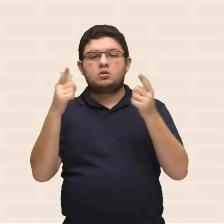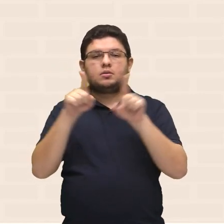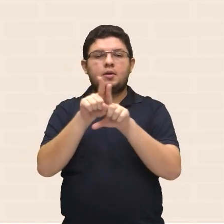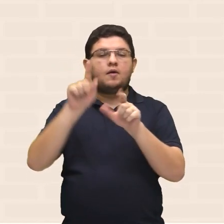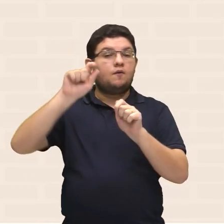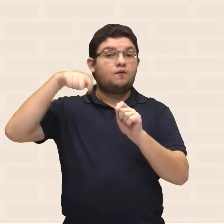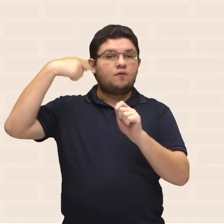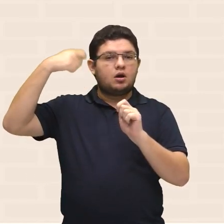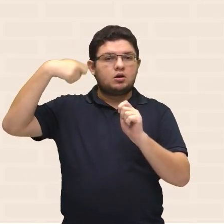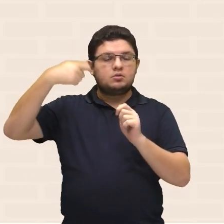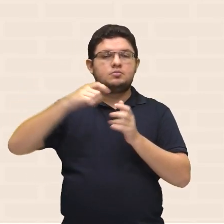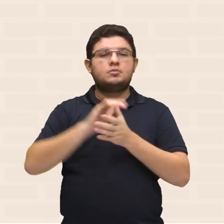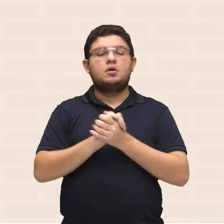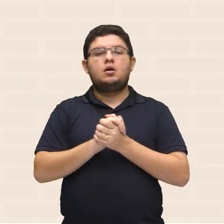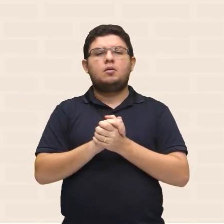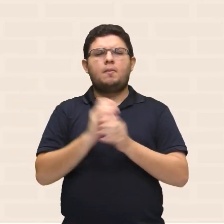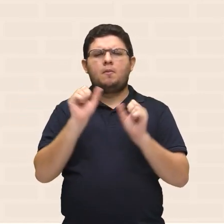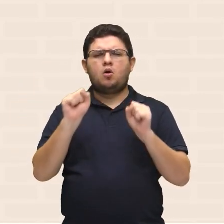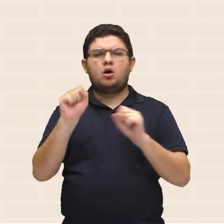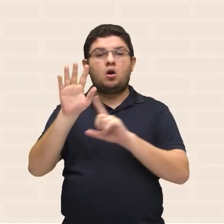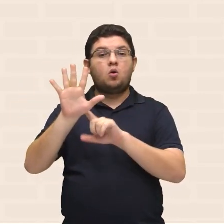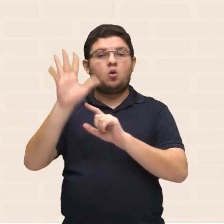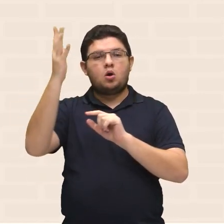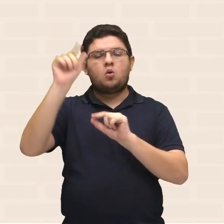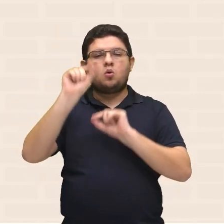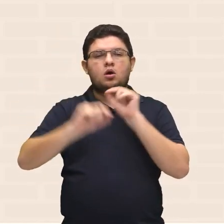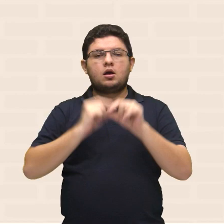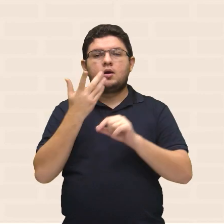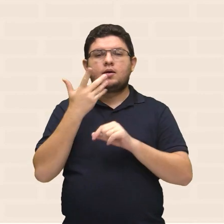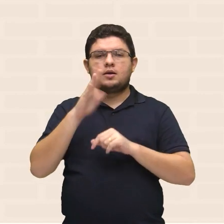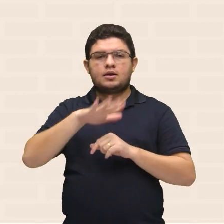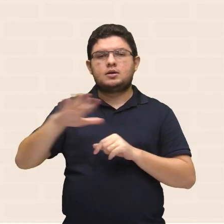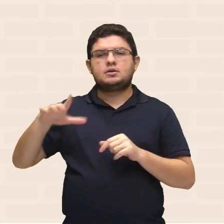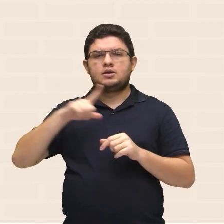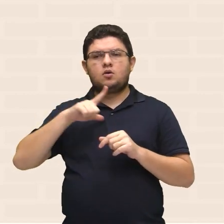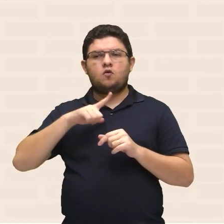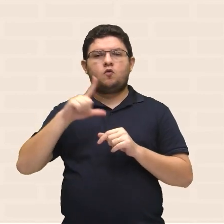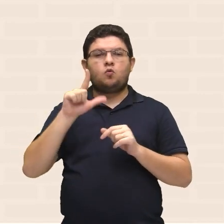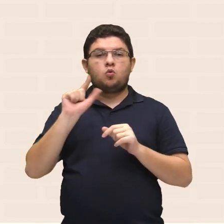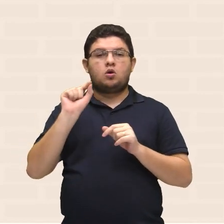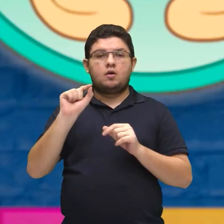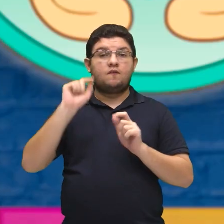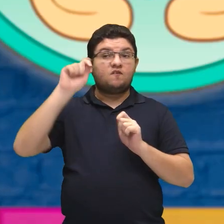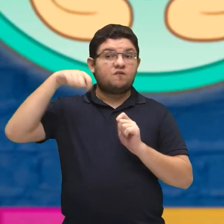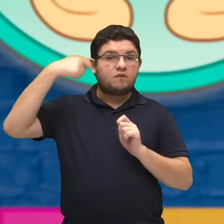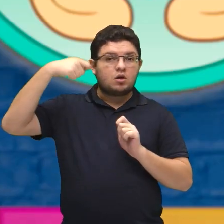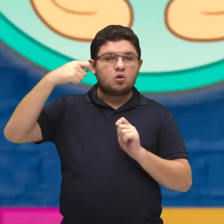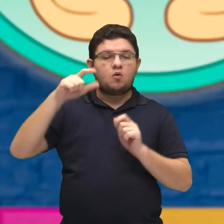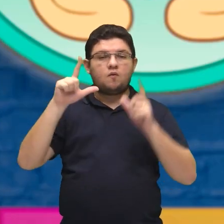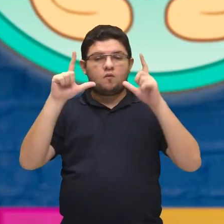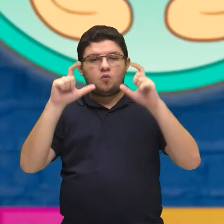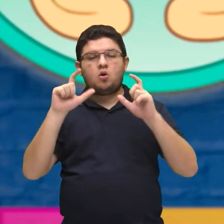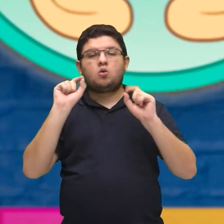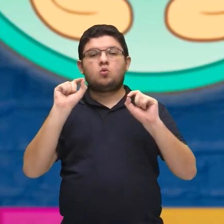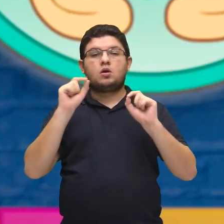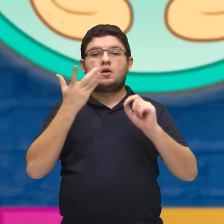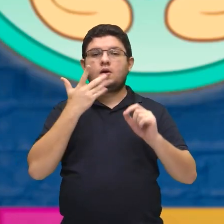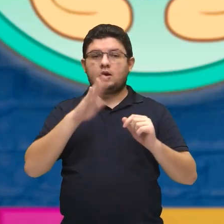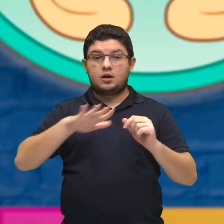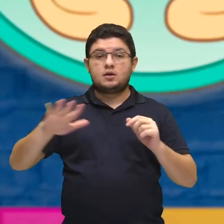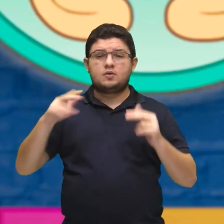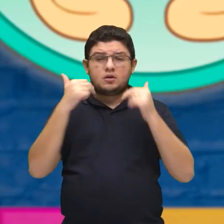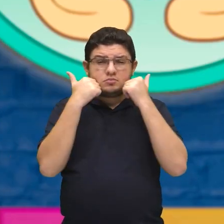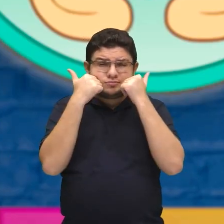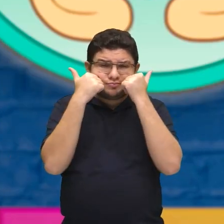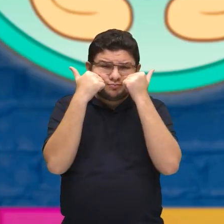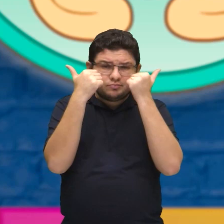criança ter o seu vídeo, ter uma foto postada na rede social, e isso deixa ela muito constrangida, a